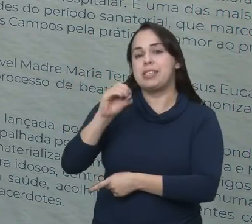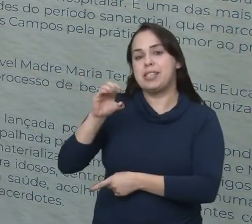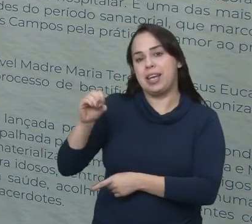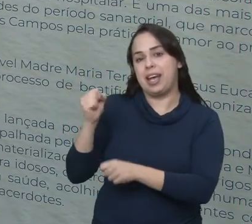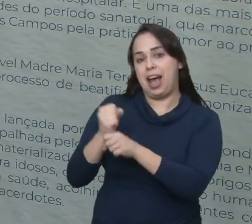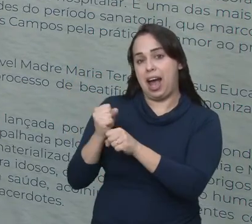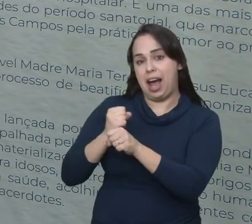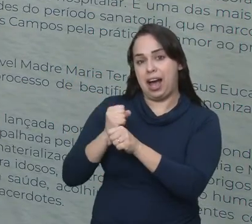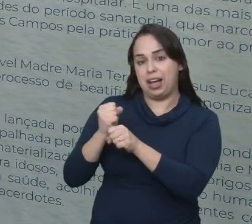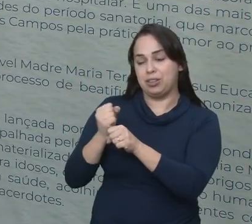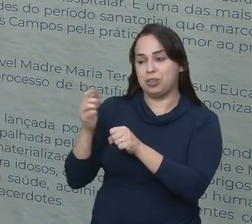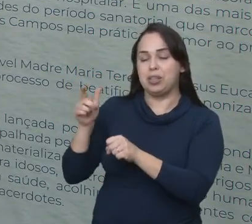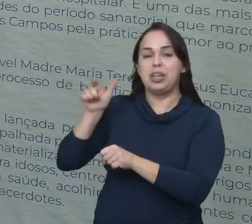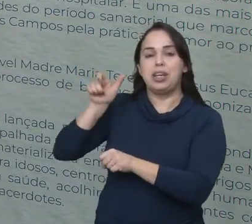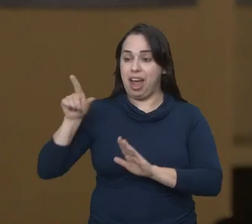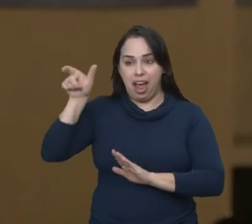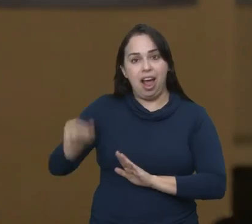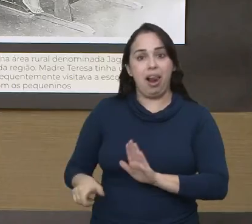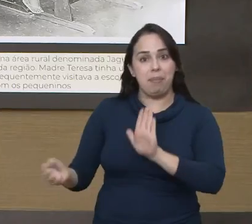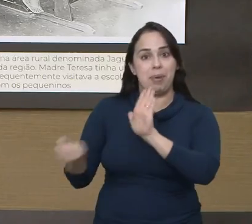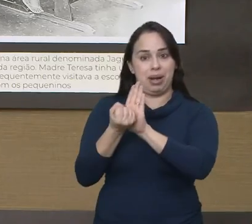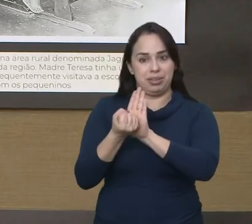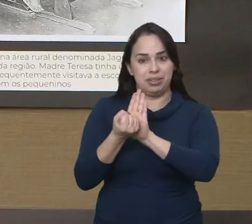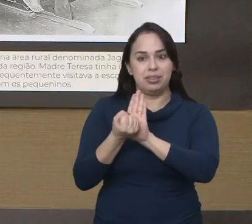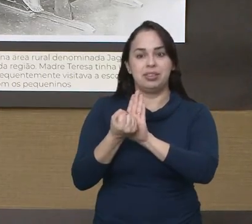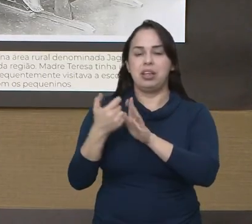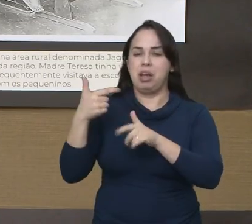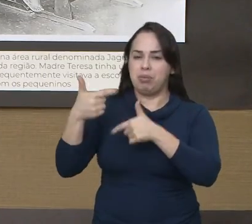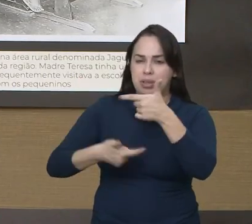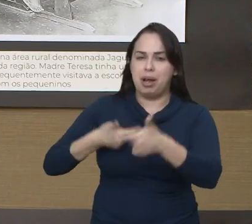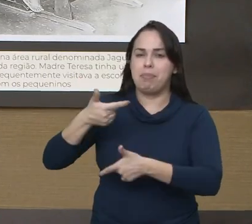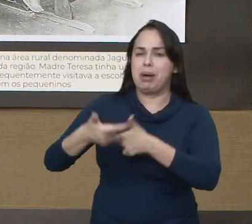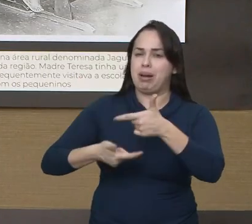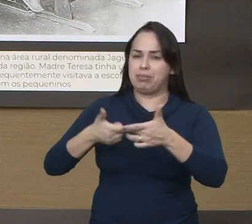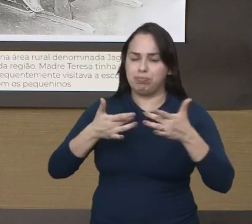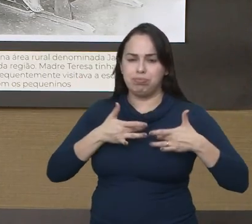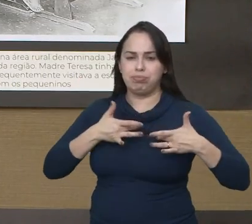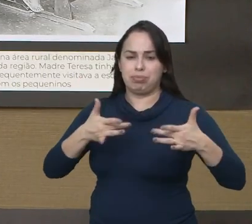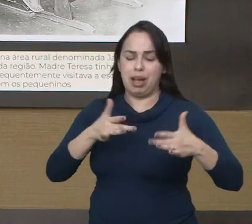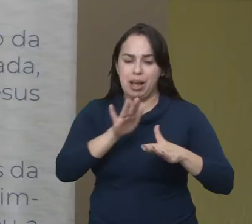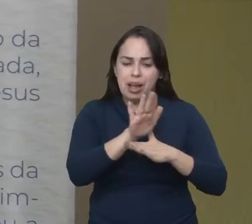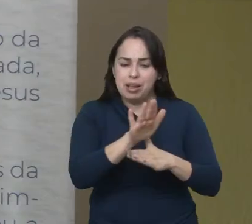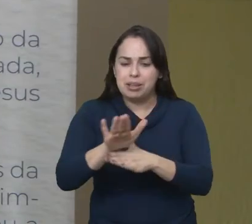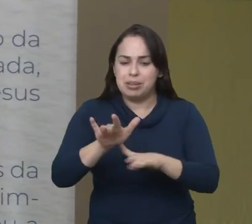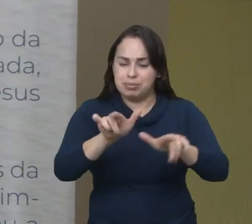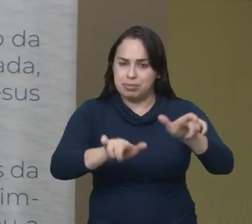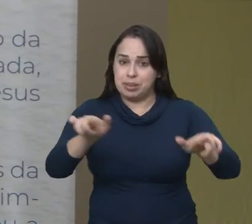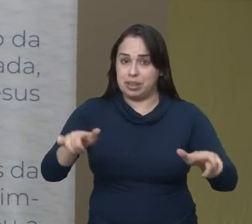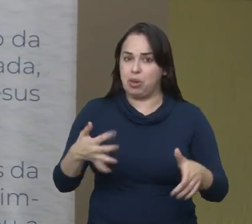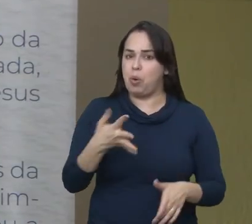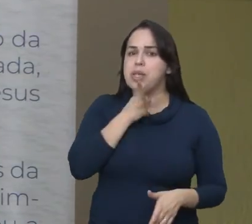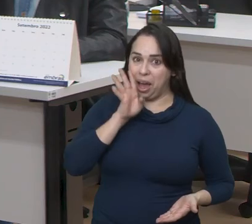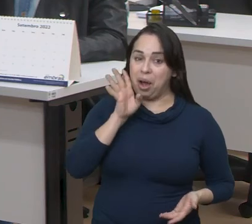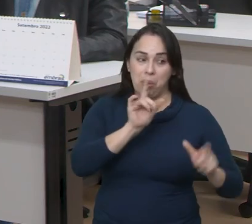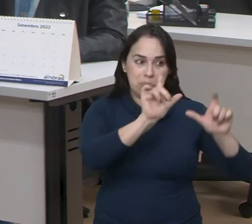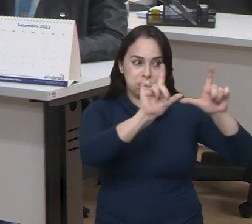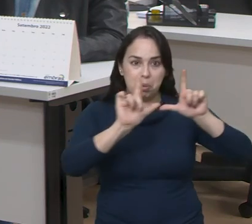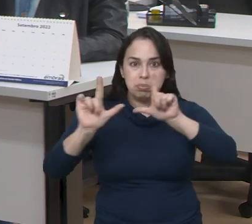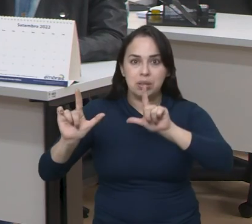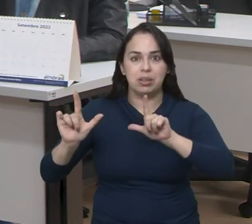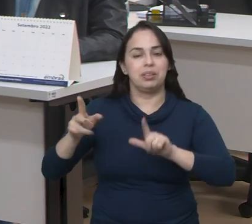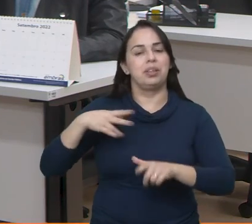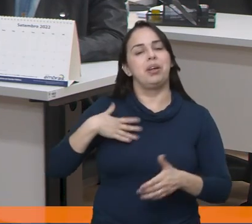de operador de telemarketing ativo. Para se candidatar é fácil, é só comparecer ao PAT levando RG,